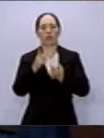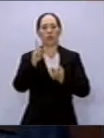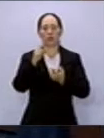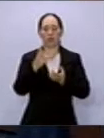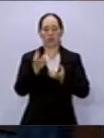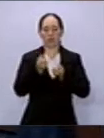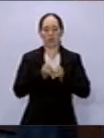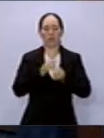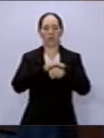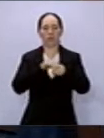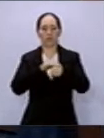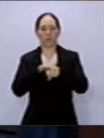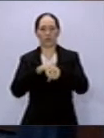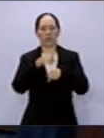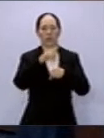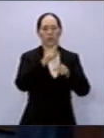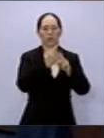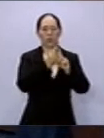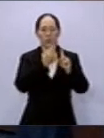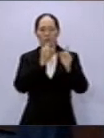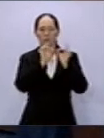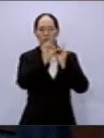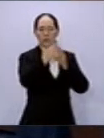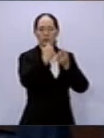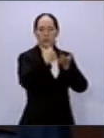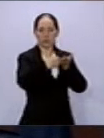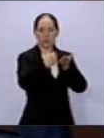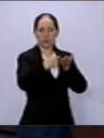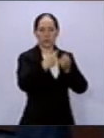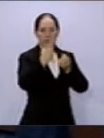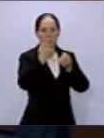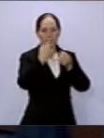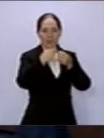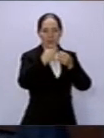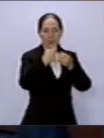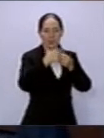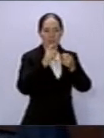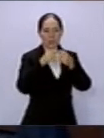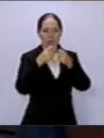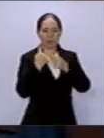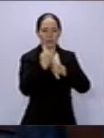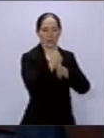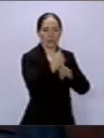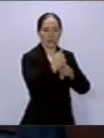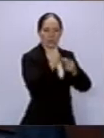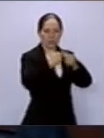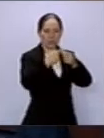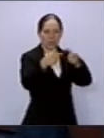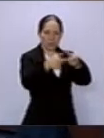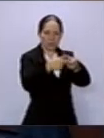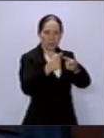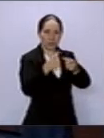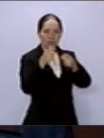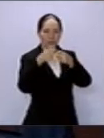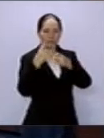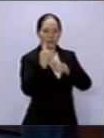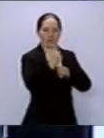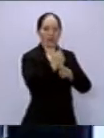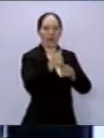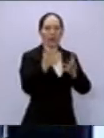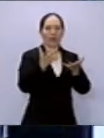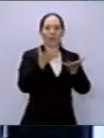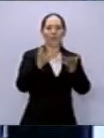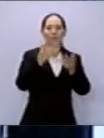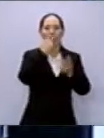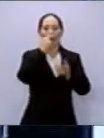fundamentalmente em regiões longínquas no interior e são acolhidos como se fosse Deuses ainda existem locais no Mundo no Brasil